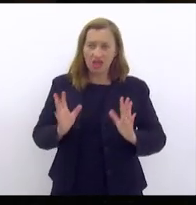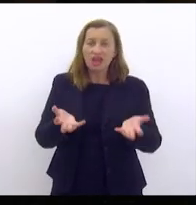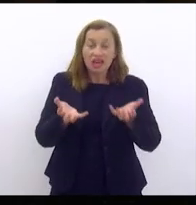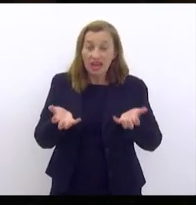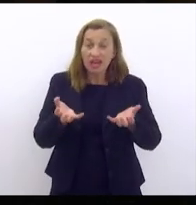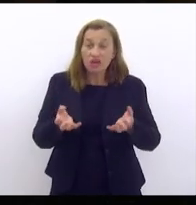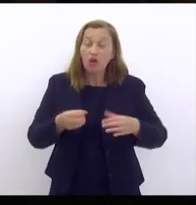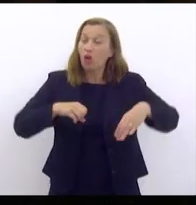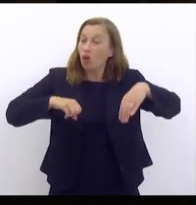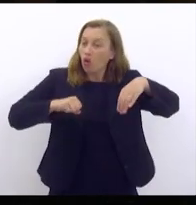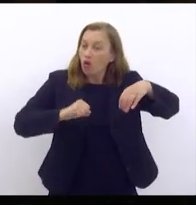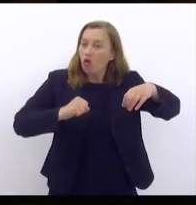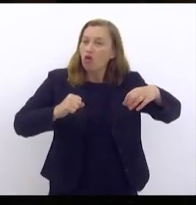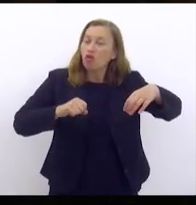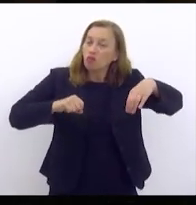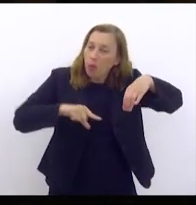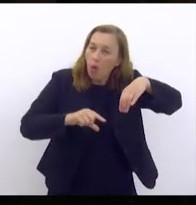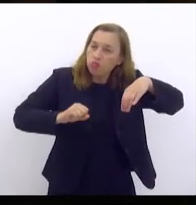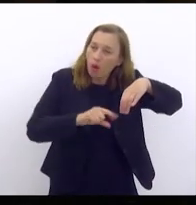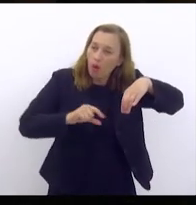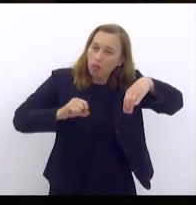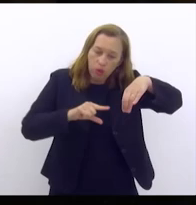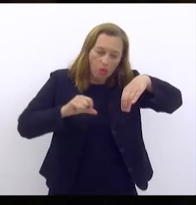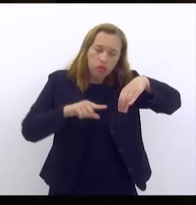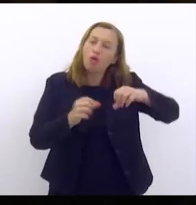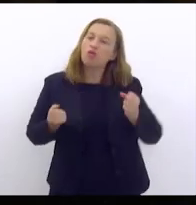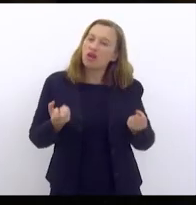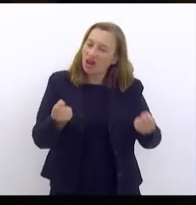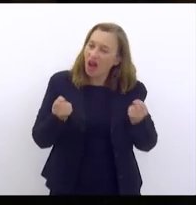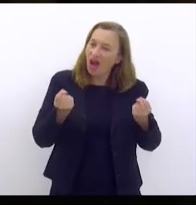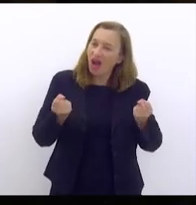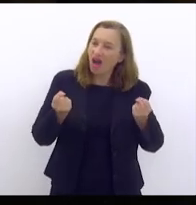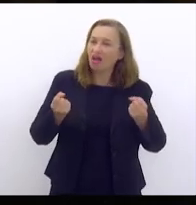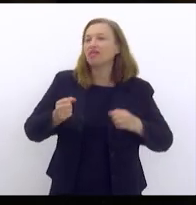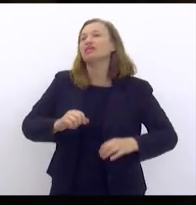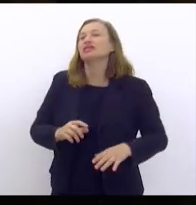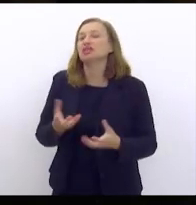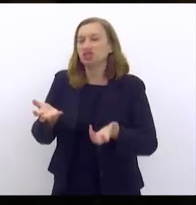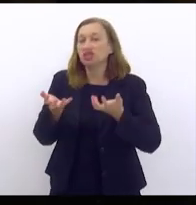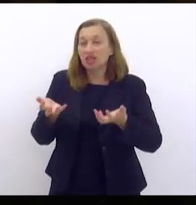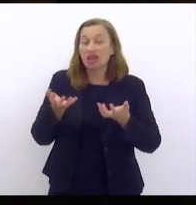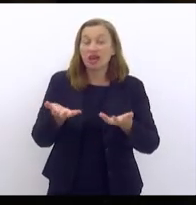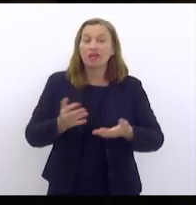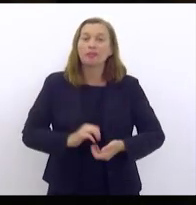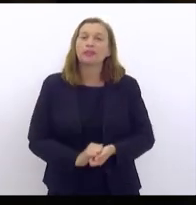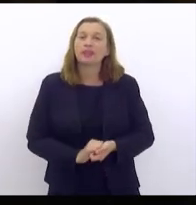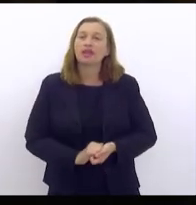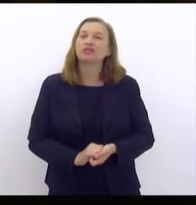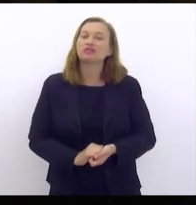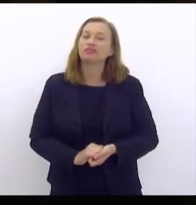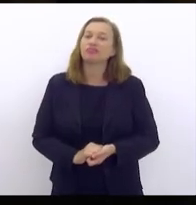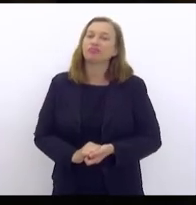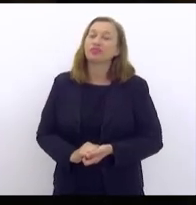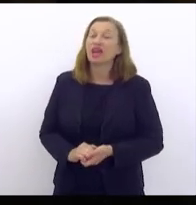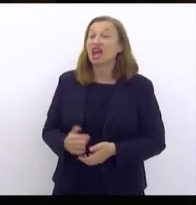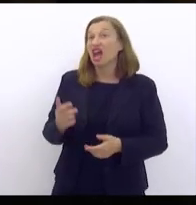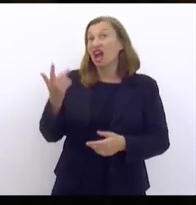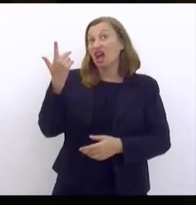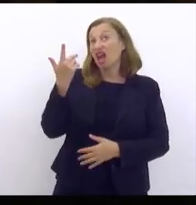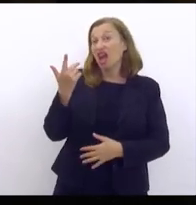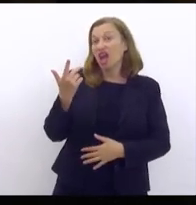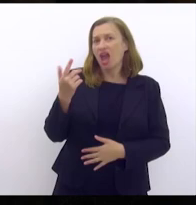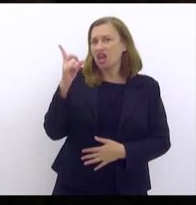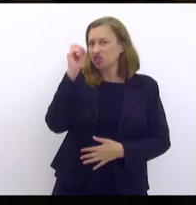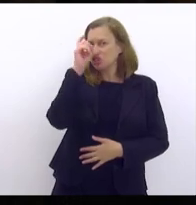de tarde, de noite raramente. Porque era raro o campo que tinha iluminação, porque